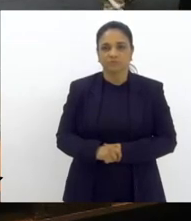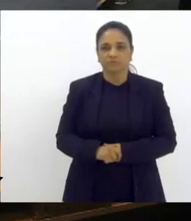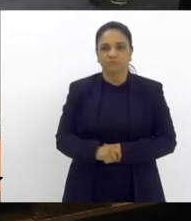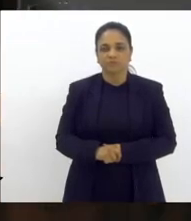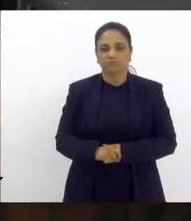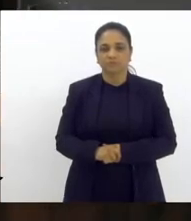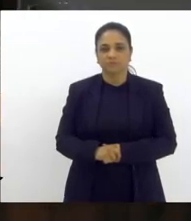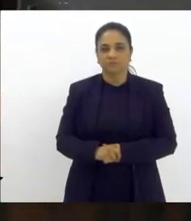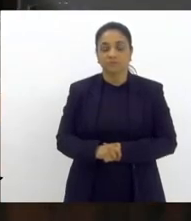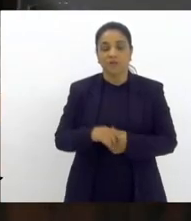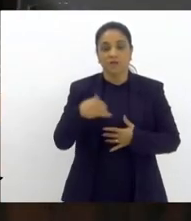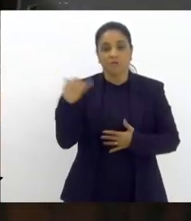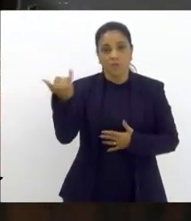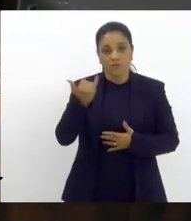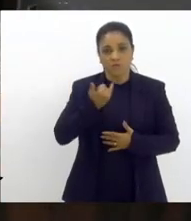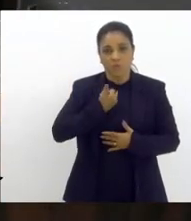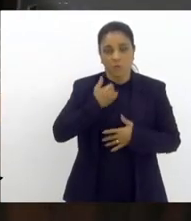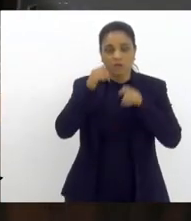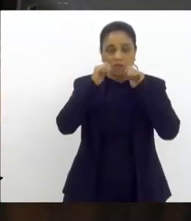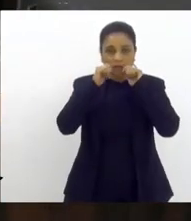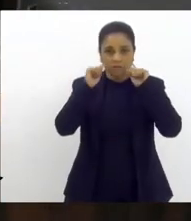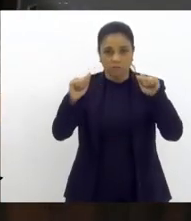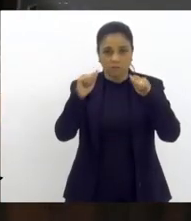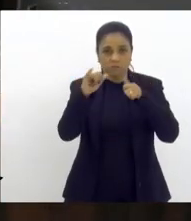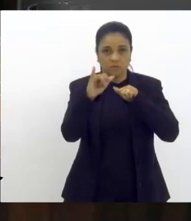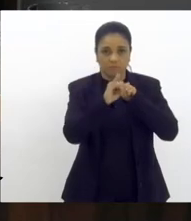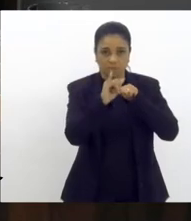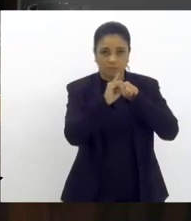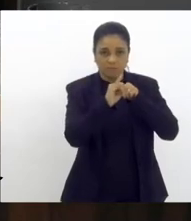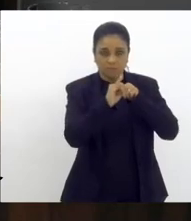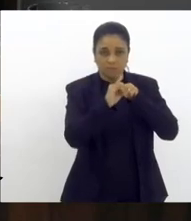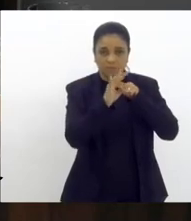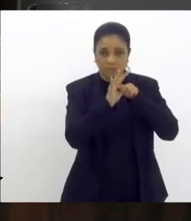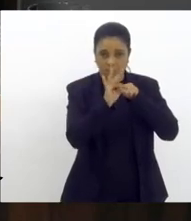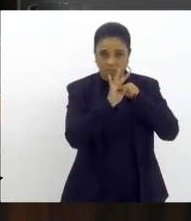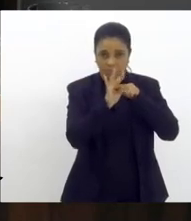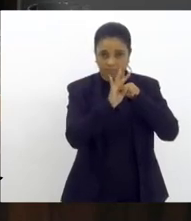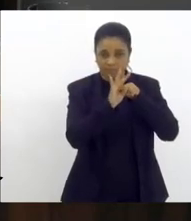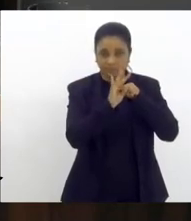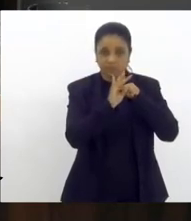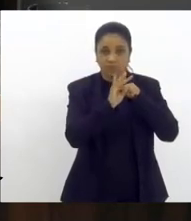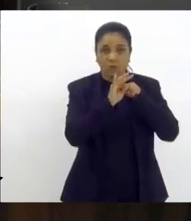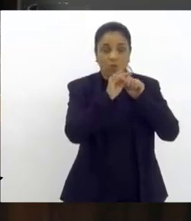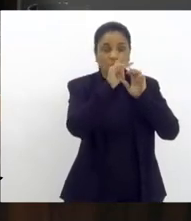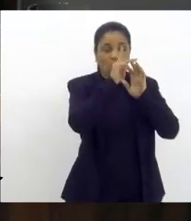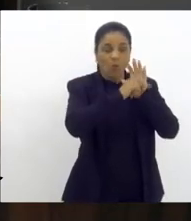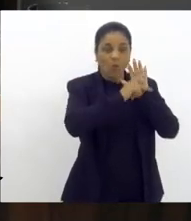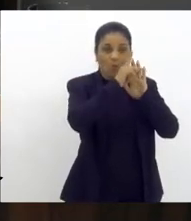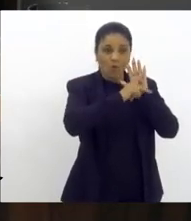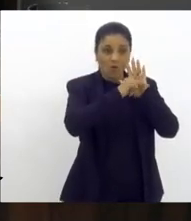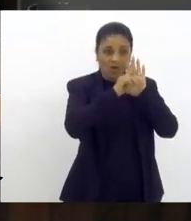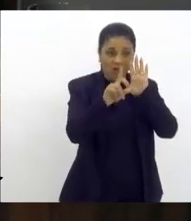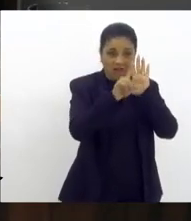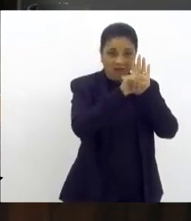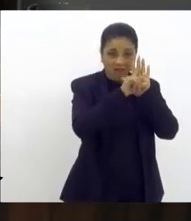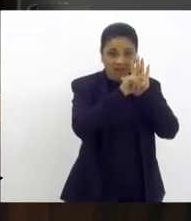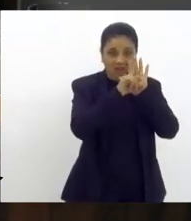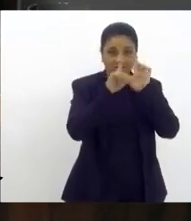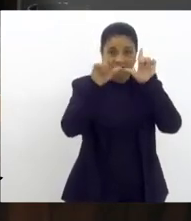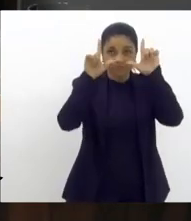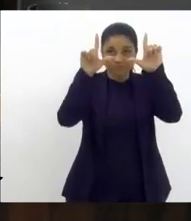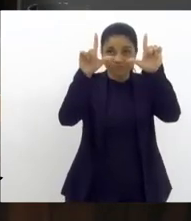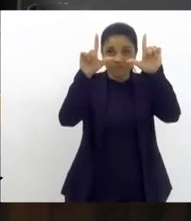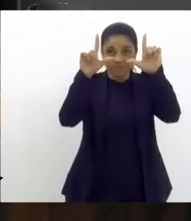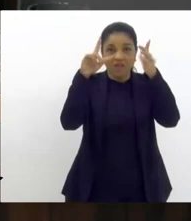foi informada aqui a Assessoria Técnica que o projeto de lei que foi colocado na abertura da votação